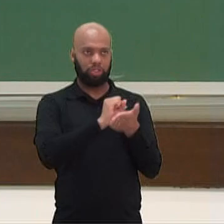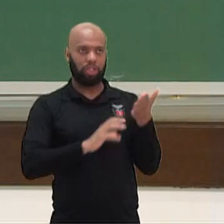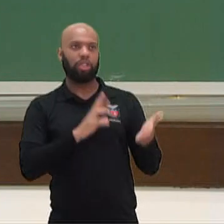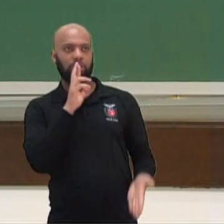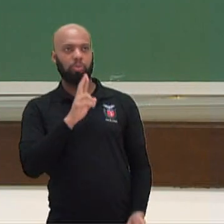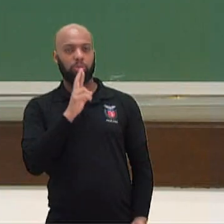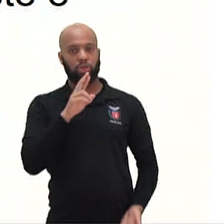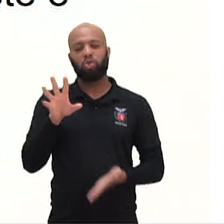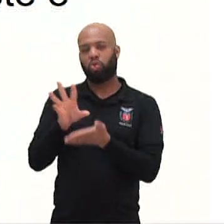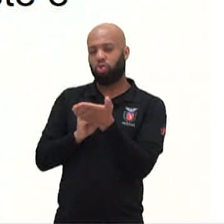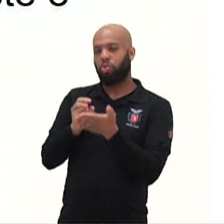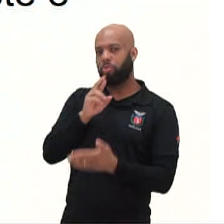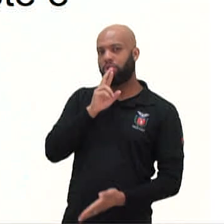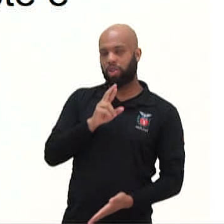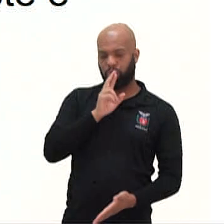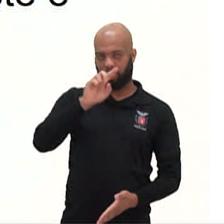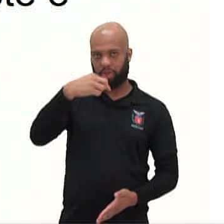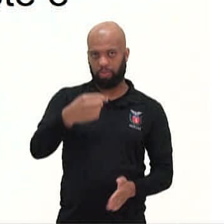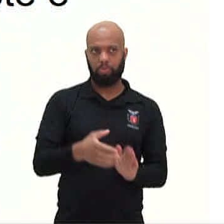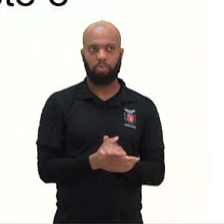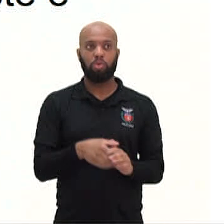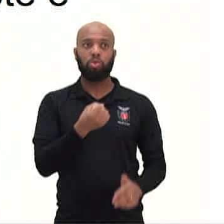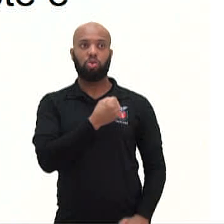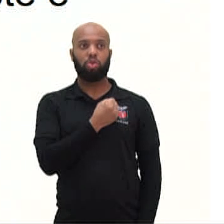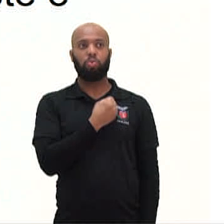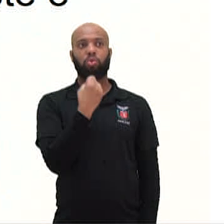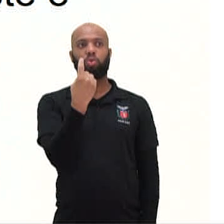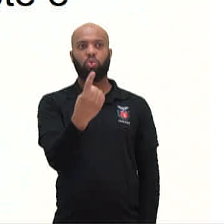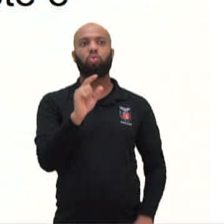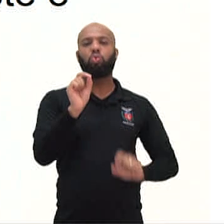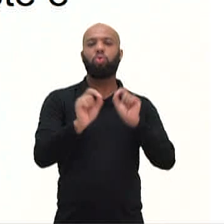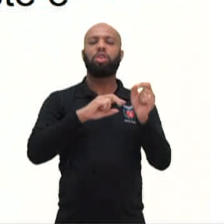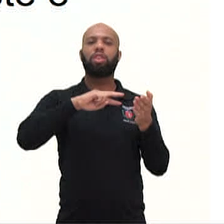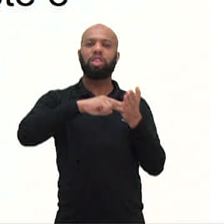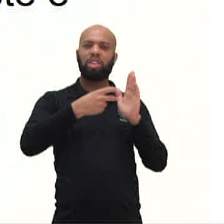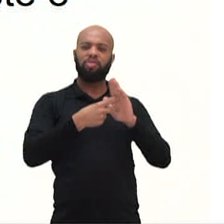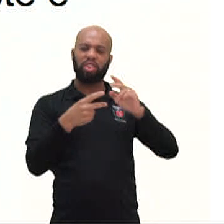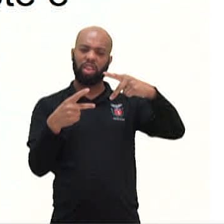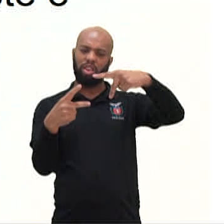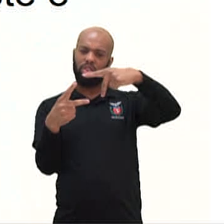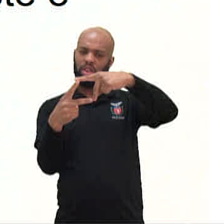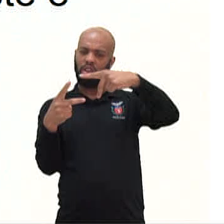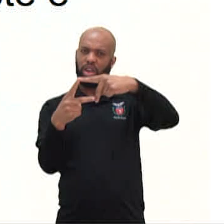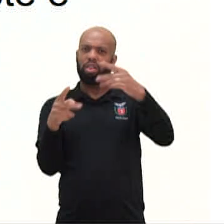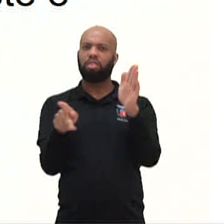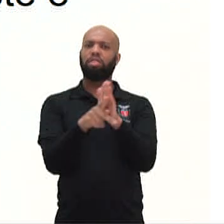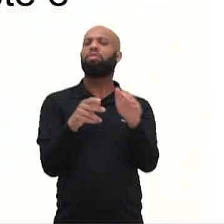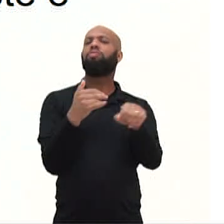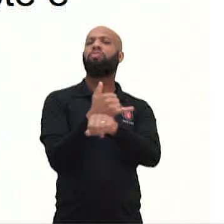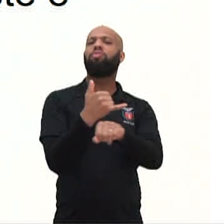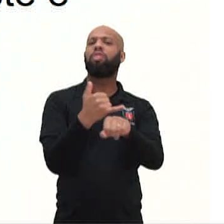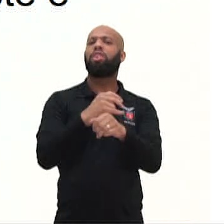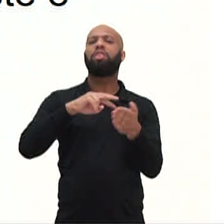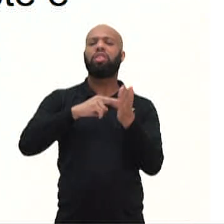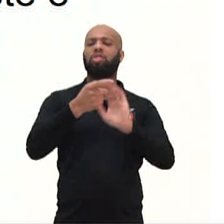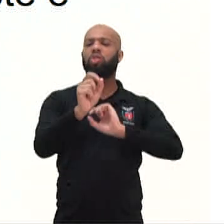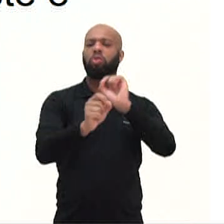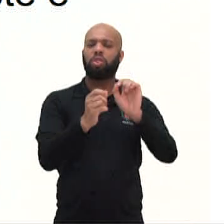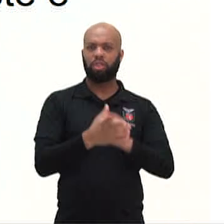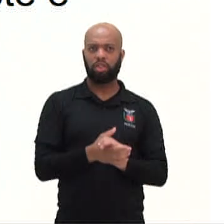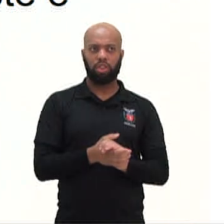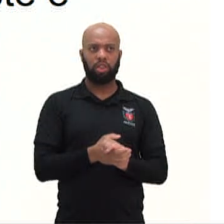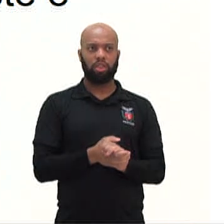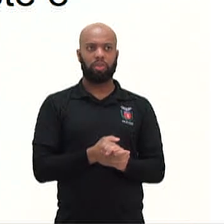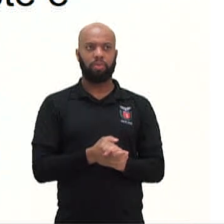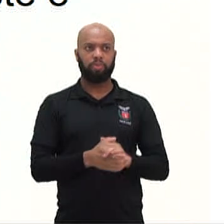Então, anotem lá. Número 1. O que significa o termo quadrilátero ferrífero? Qual a